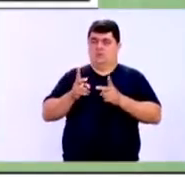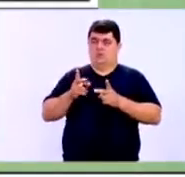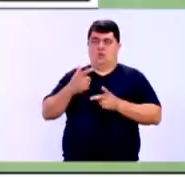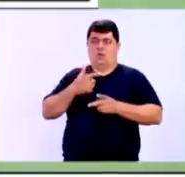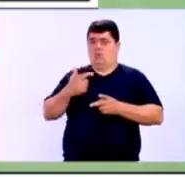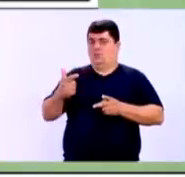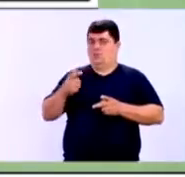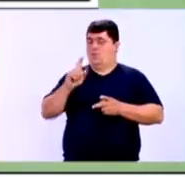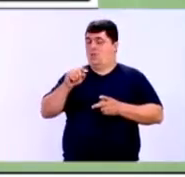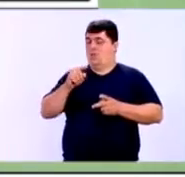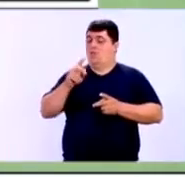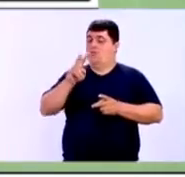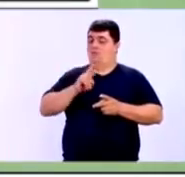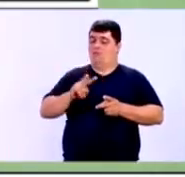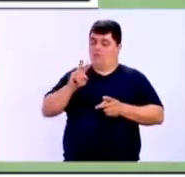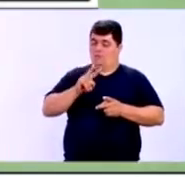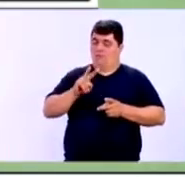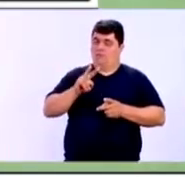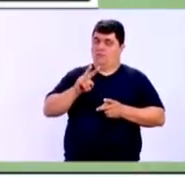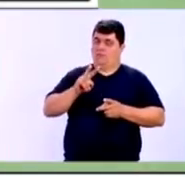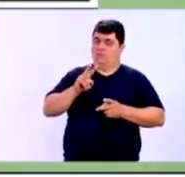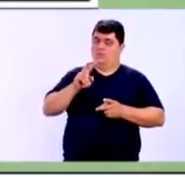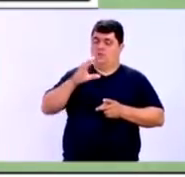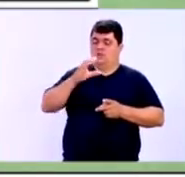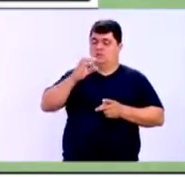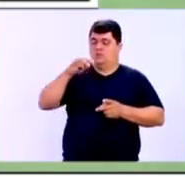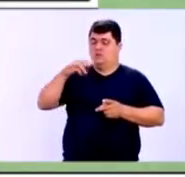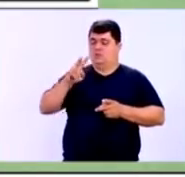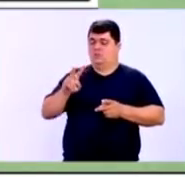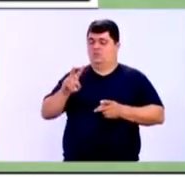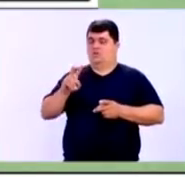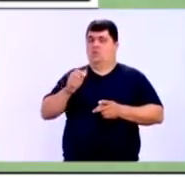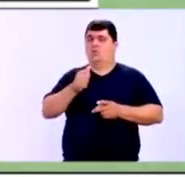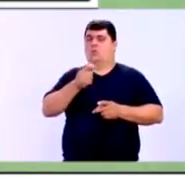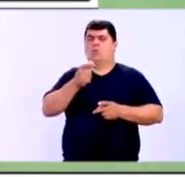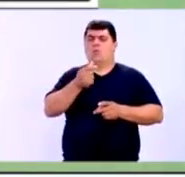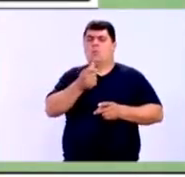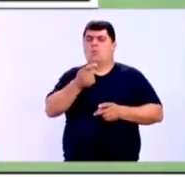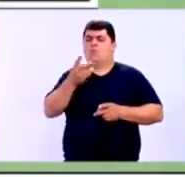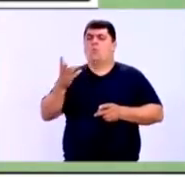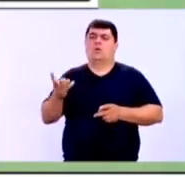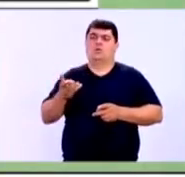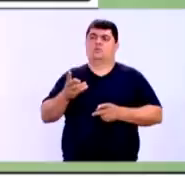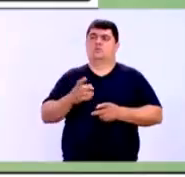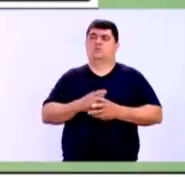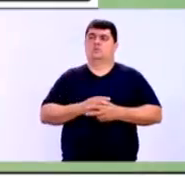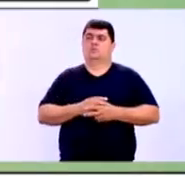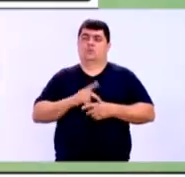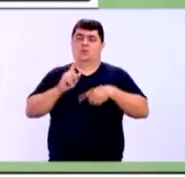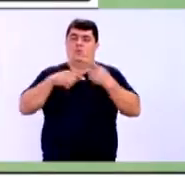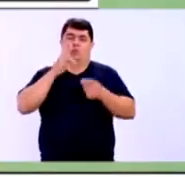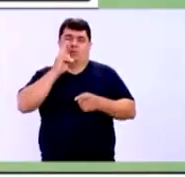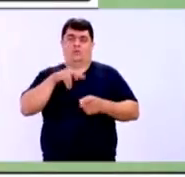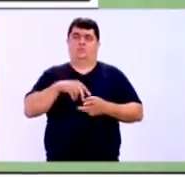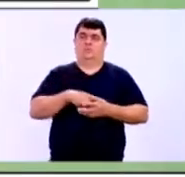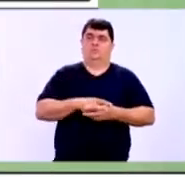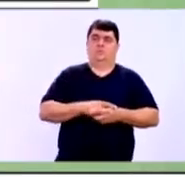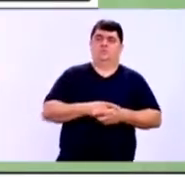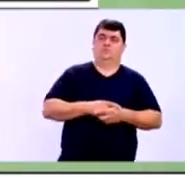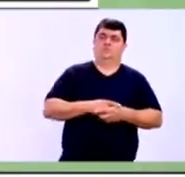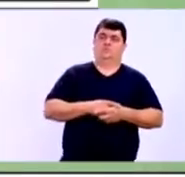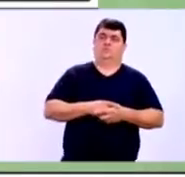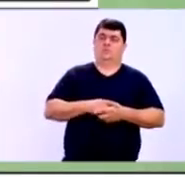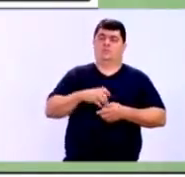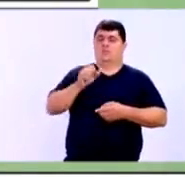Não, é o valor do CMV, de quanto custou esse produto, que vamos ver mais à frente. E quanto ao